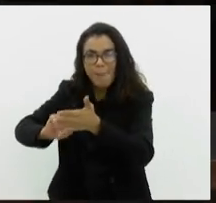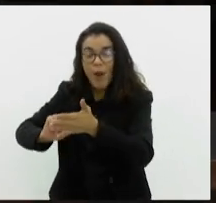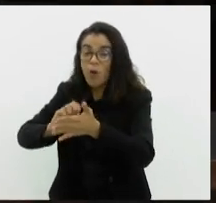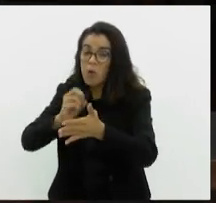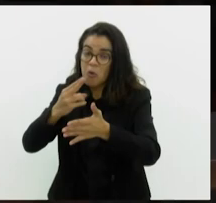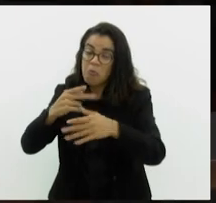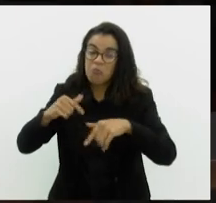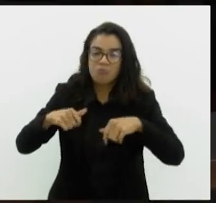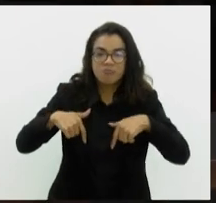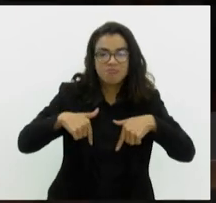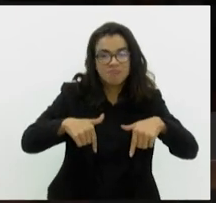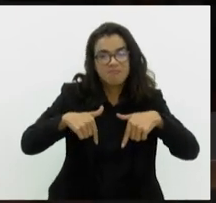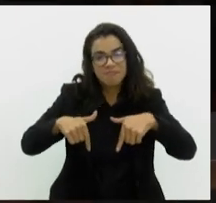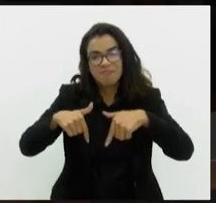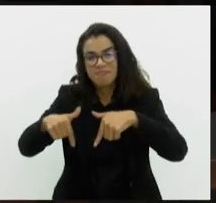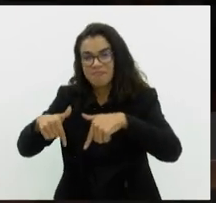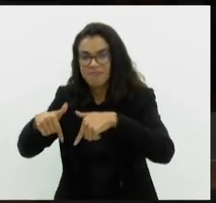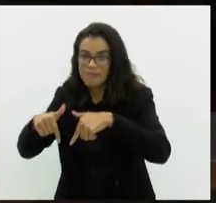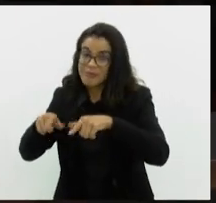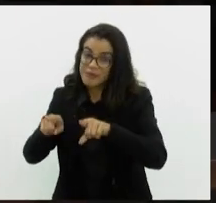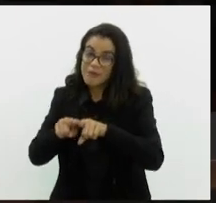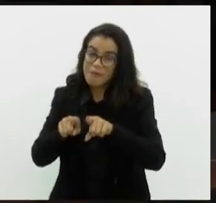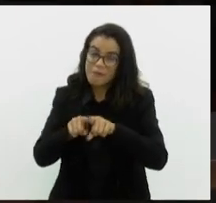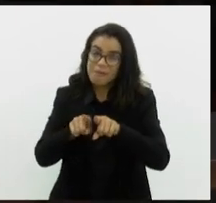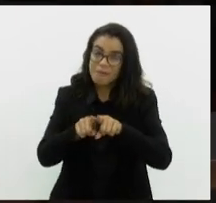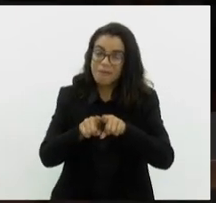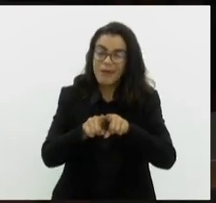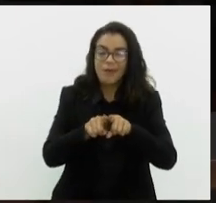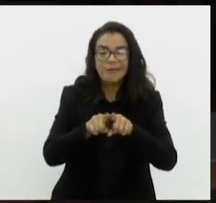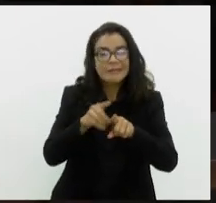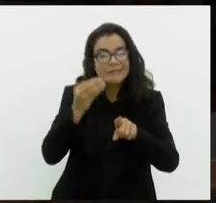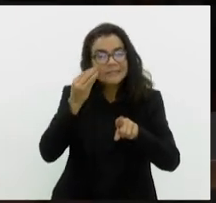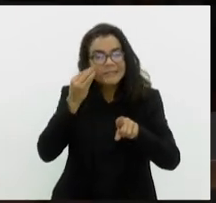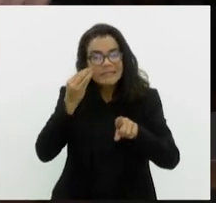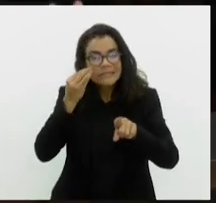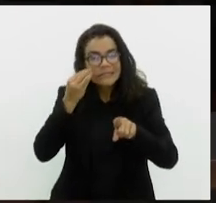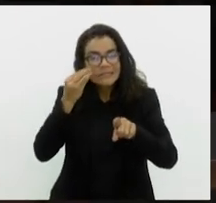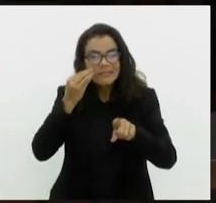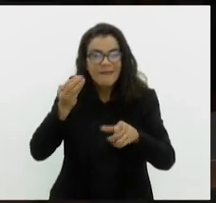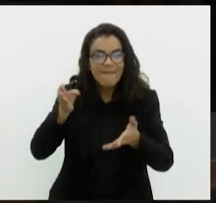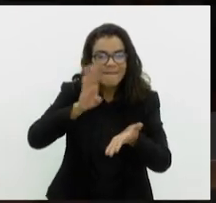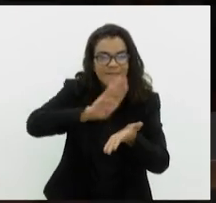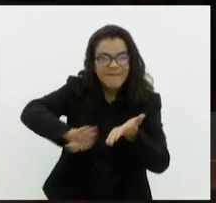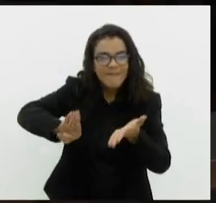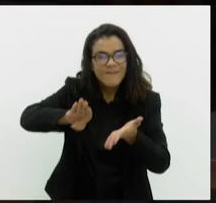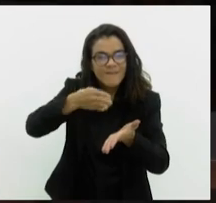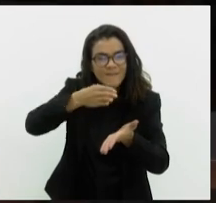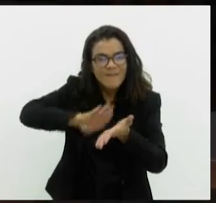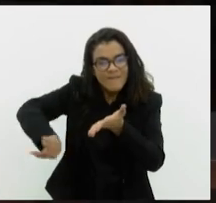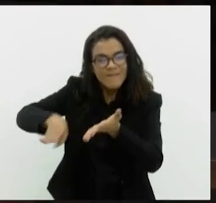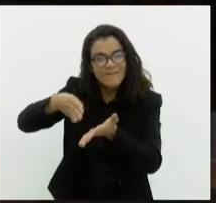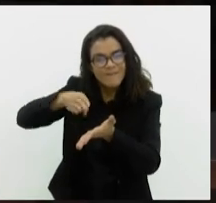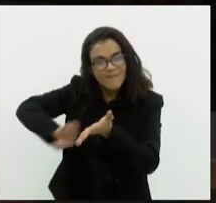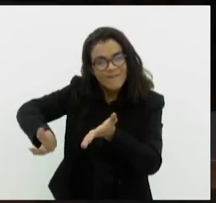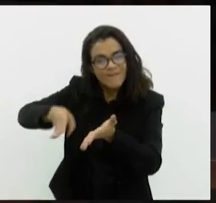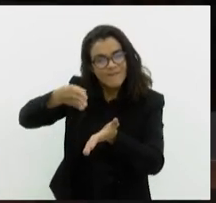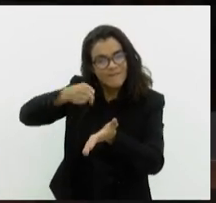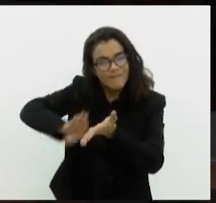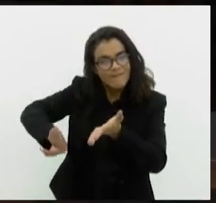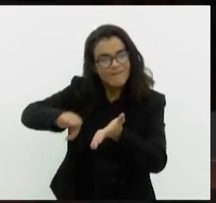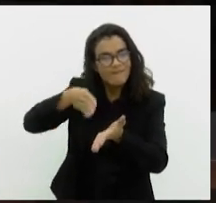ativo, como muitas vezes é, na tentativa de dizimar o povo negro, na tentativa